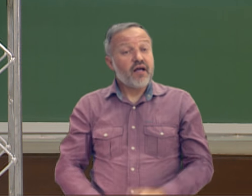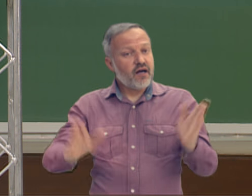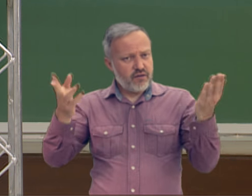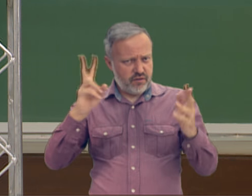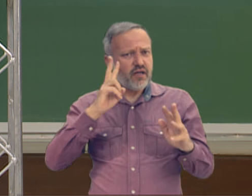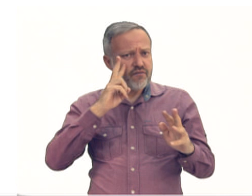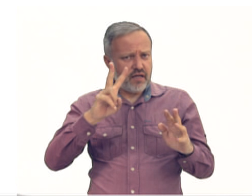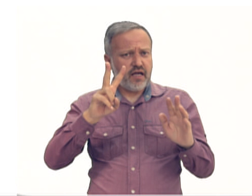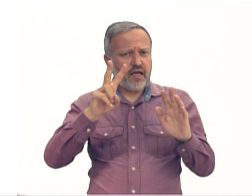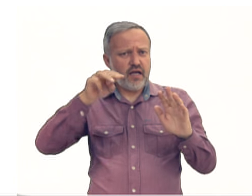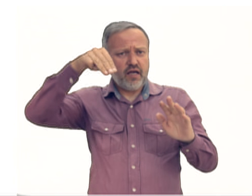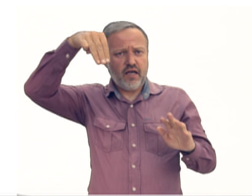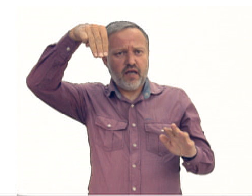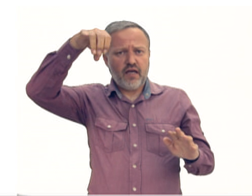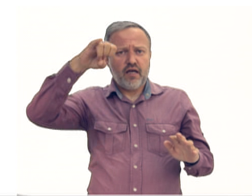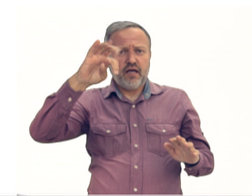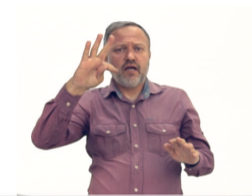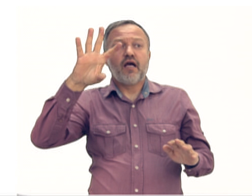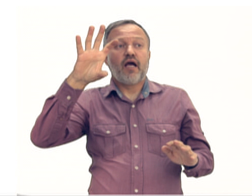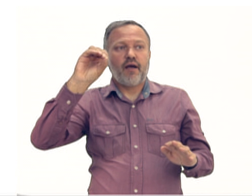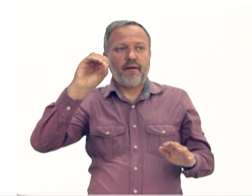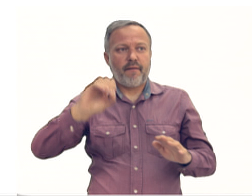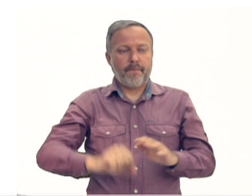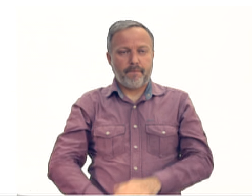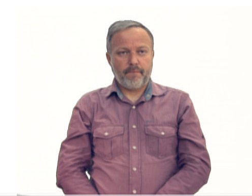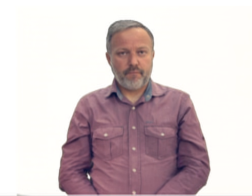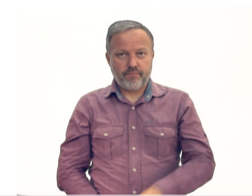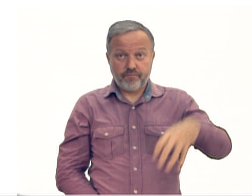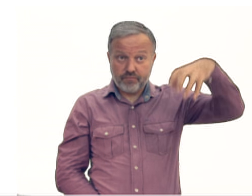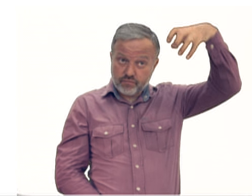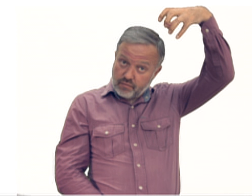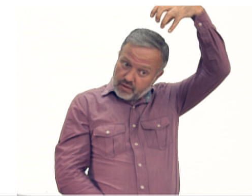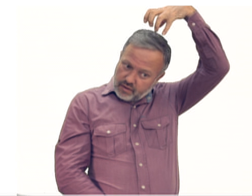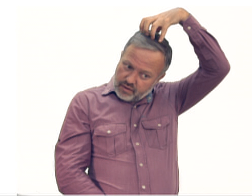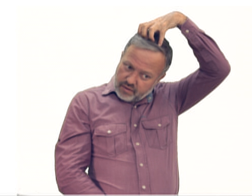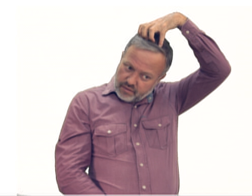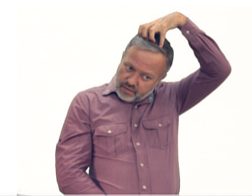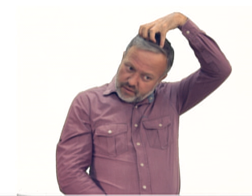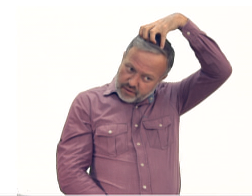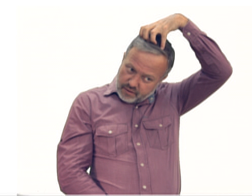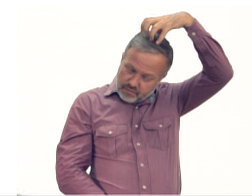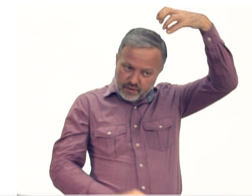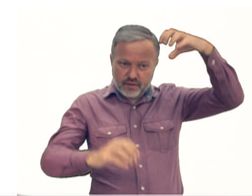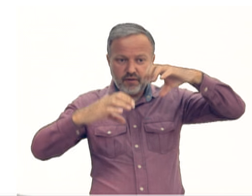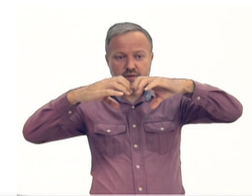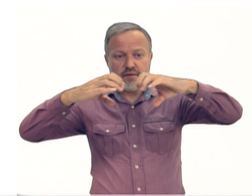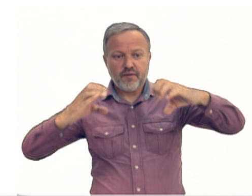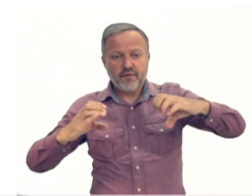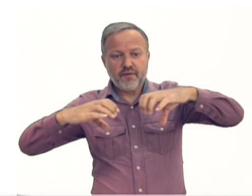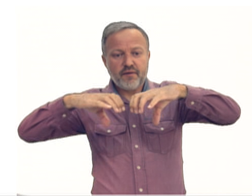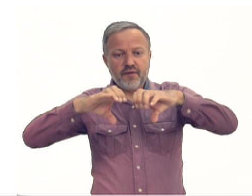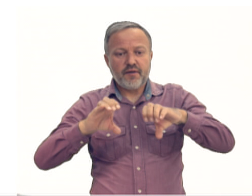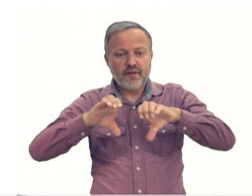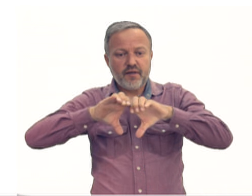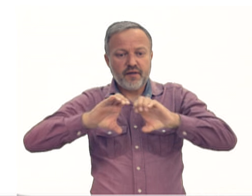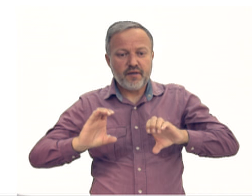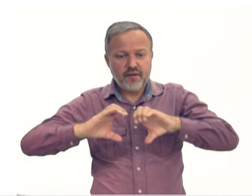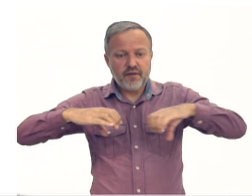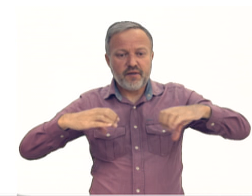com vocês. Esse mito, o príncipe infeliz e as abóboras desprezadas, eu vou ler um resumo. É um